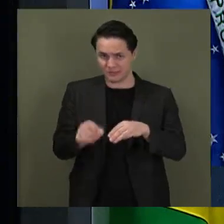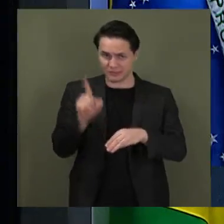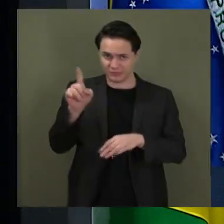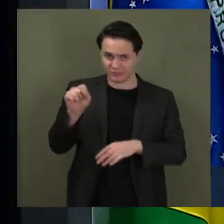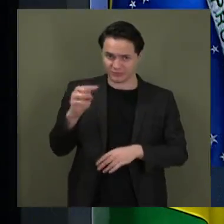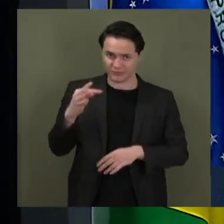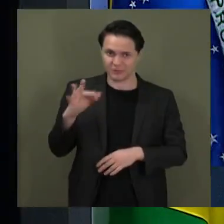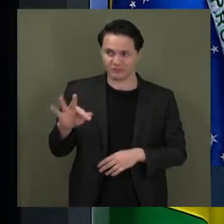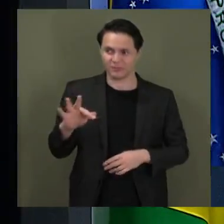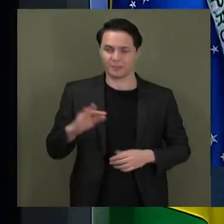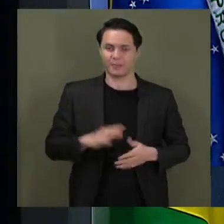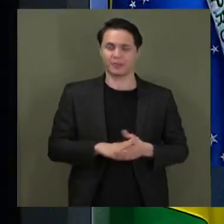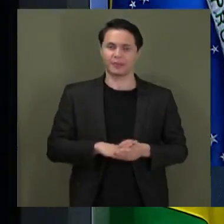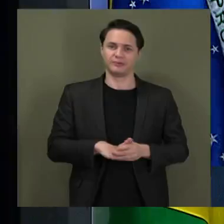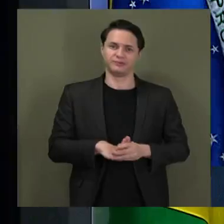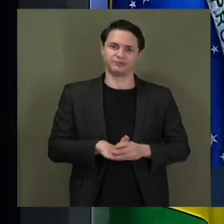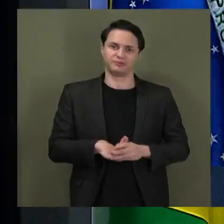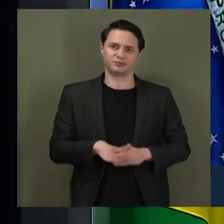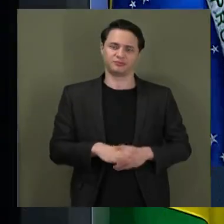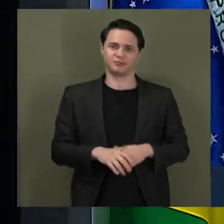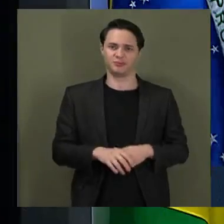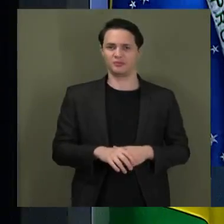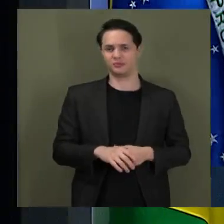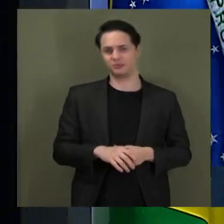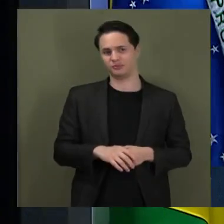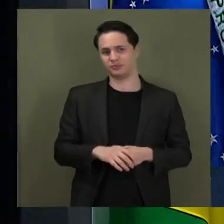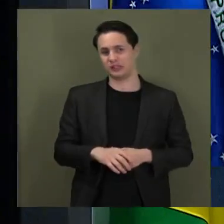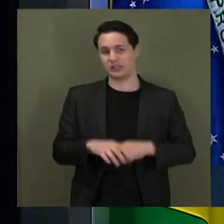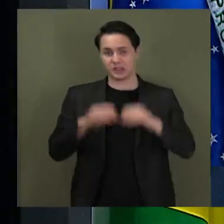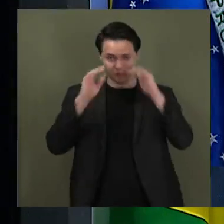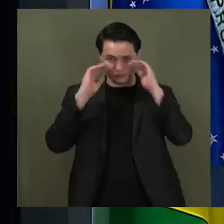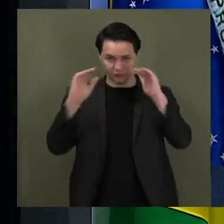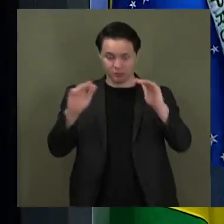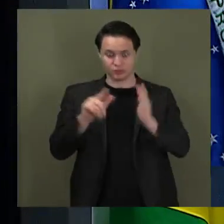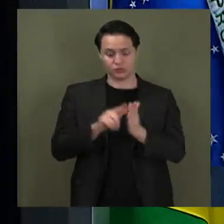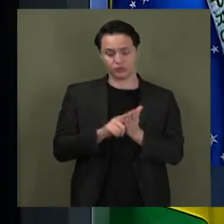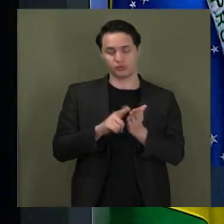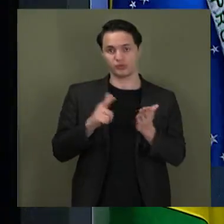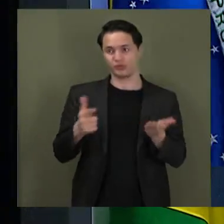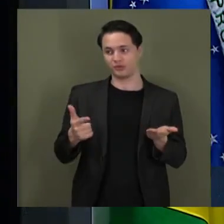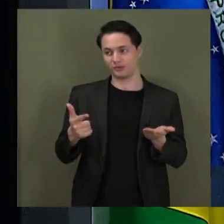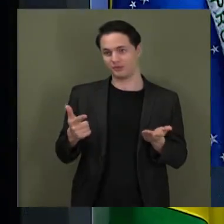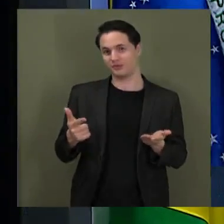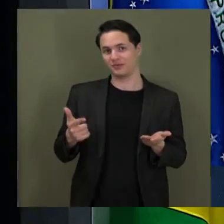Suprema. O respeitado e independente jornalista